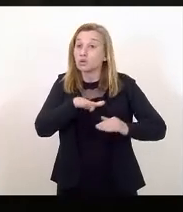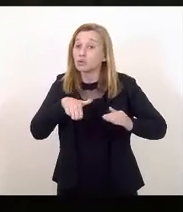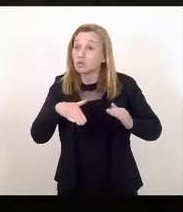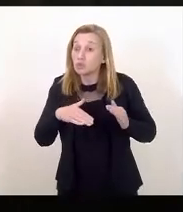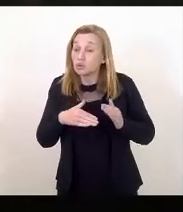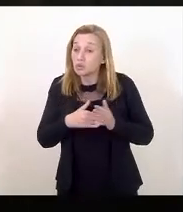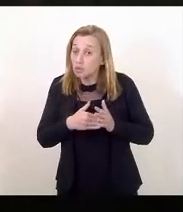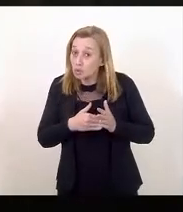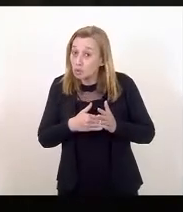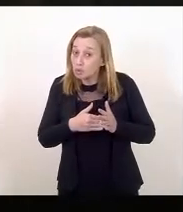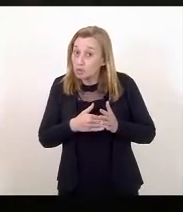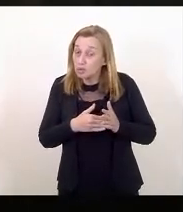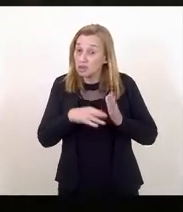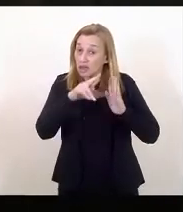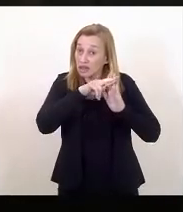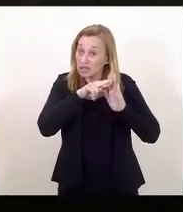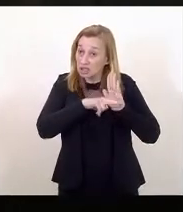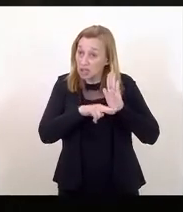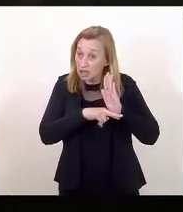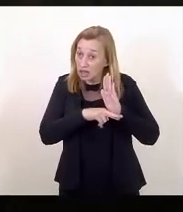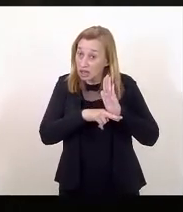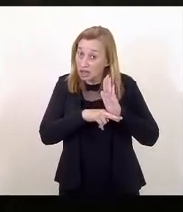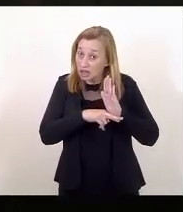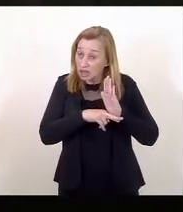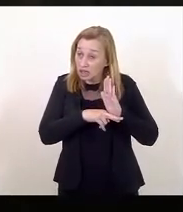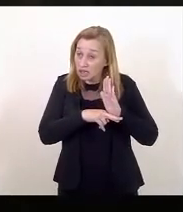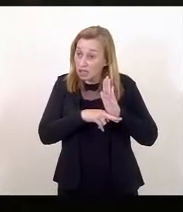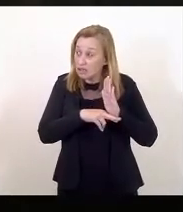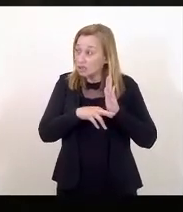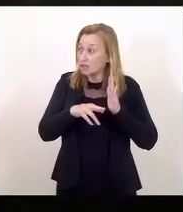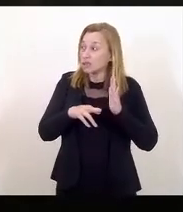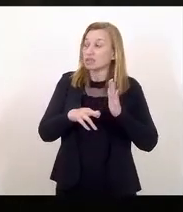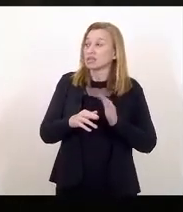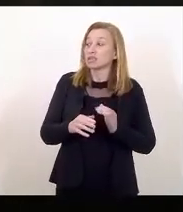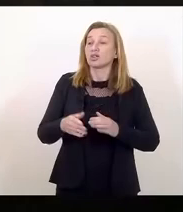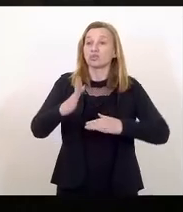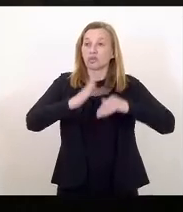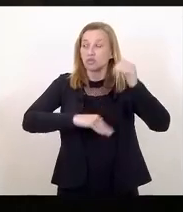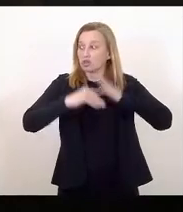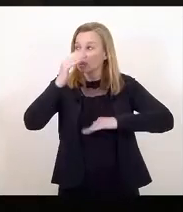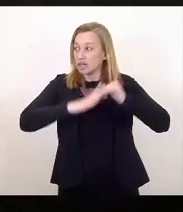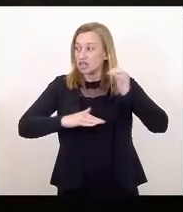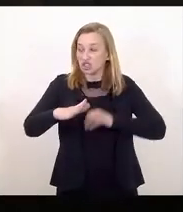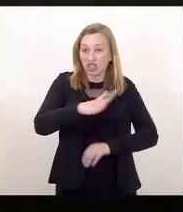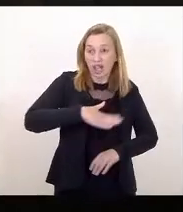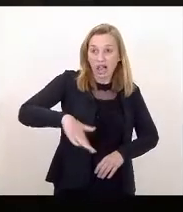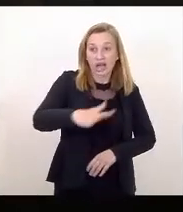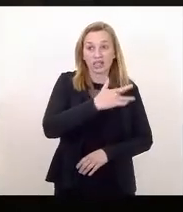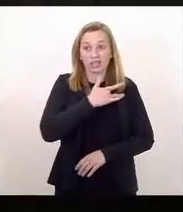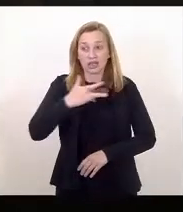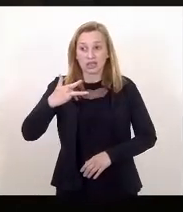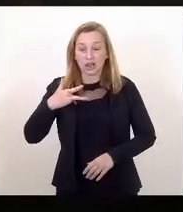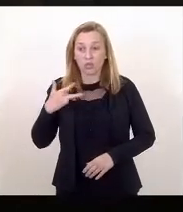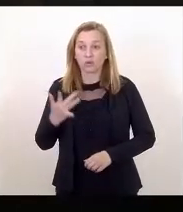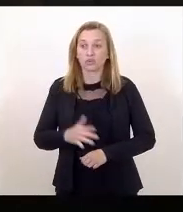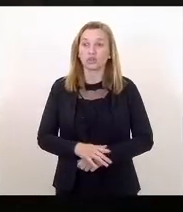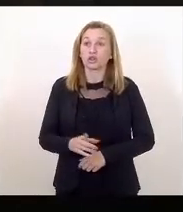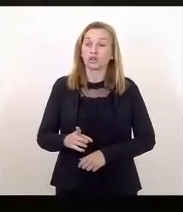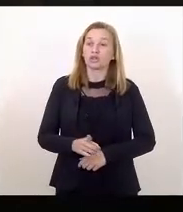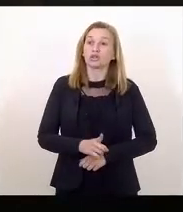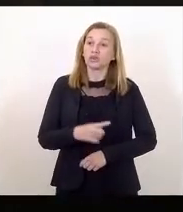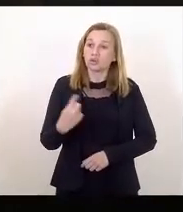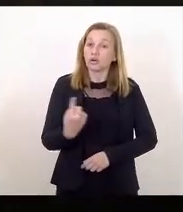recomendadas pelos profissionais da área da saúde, olha, nós,